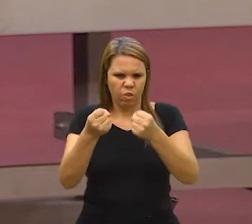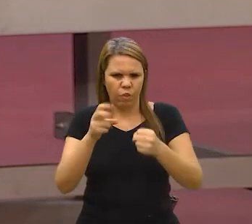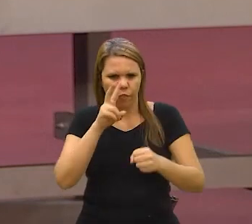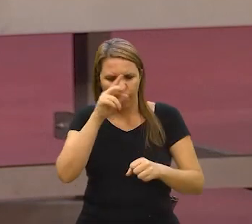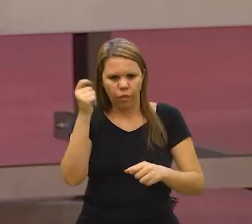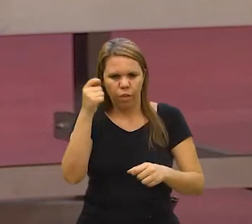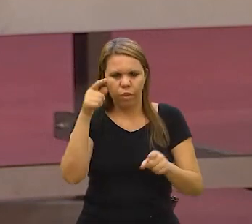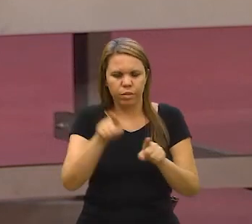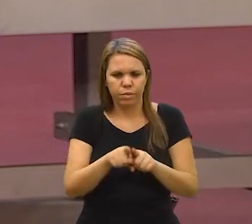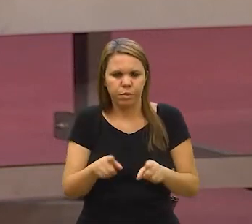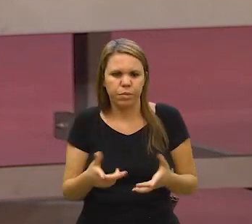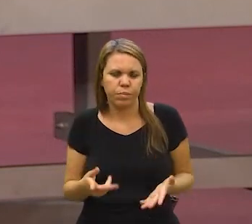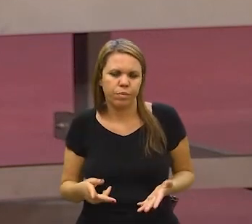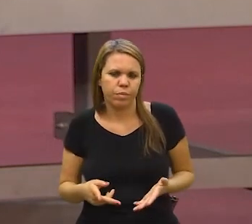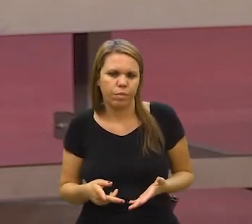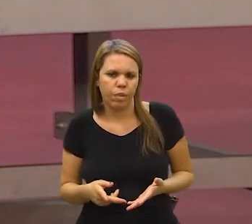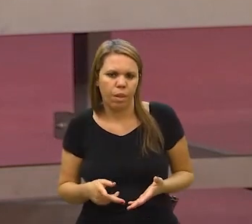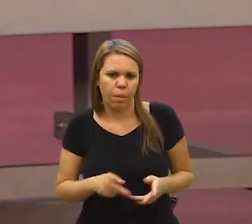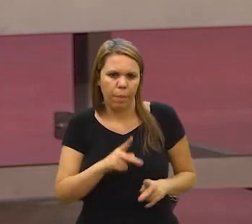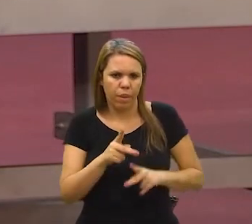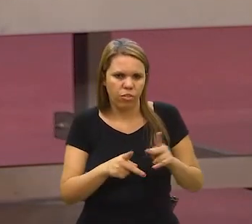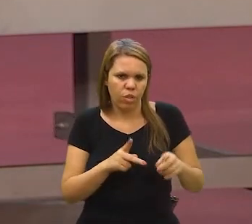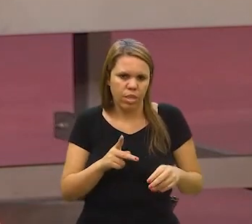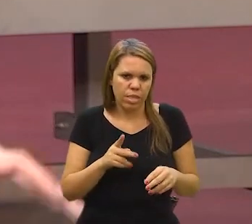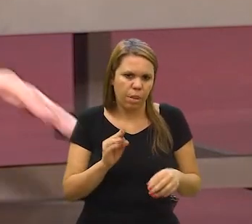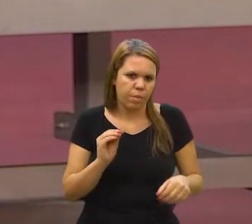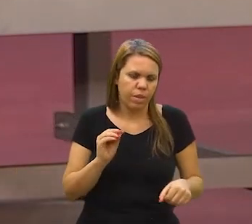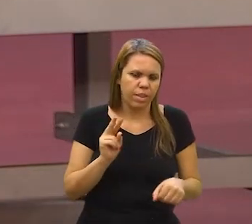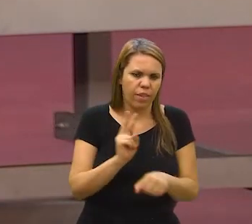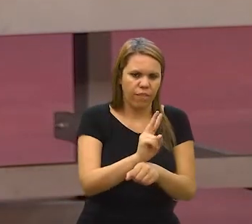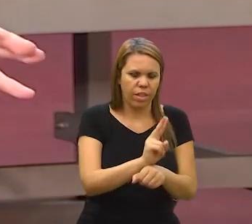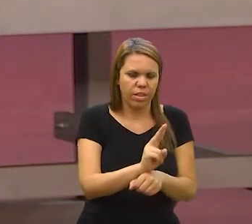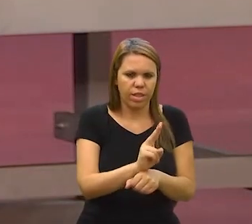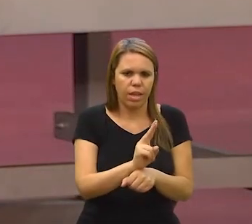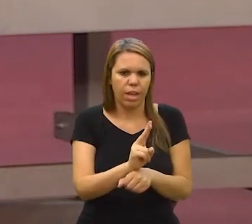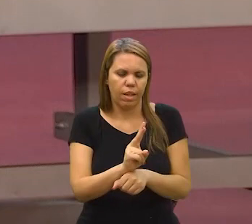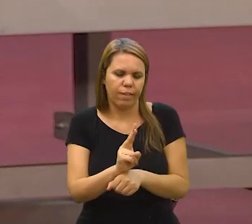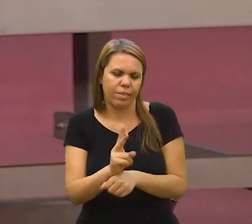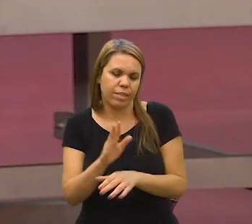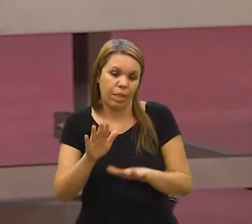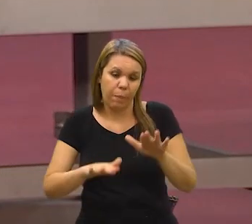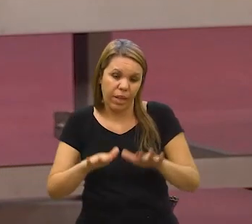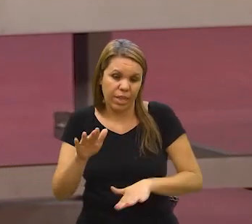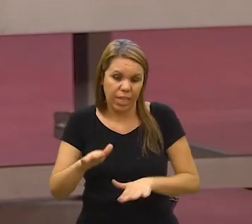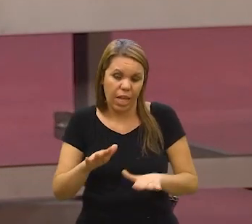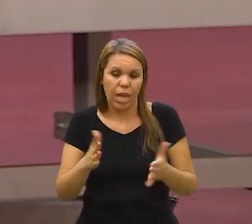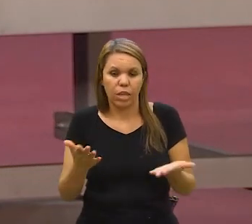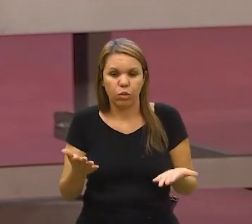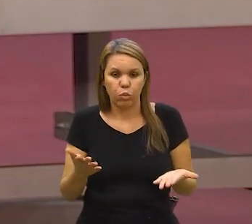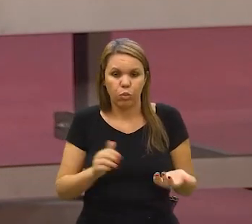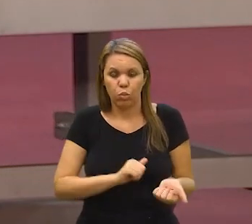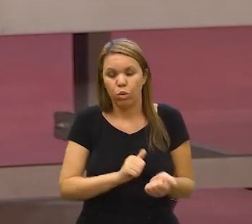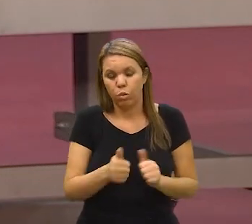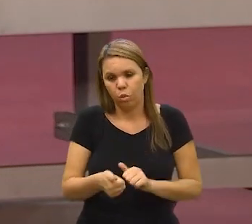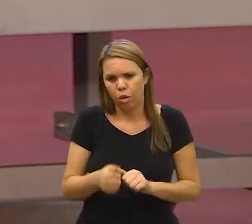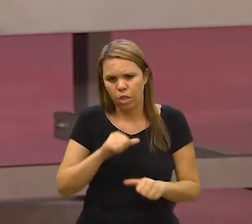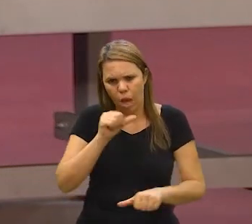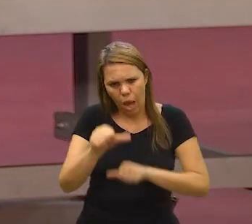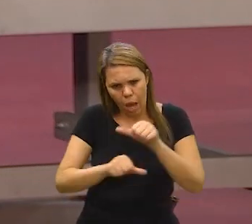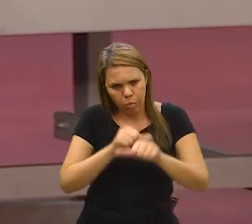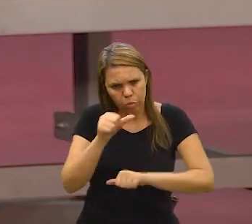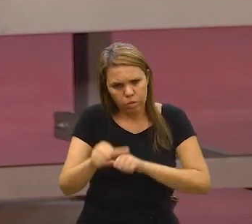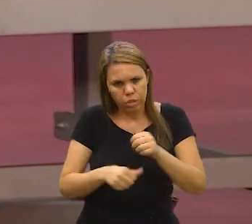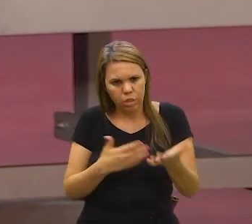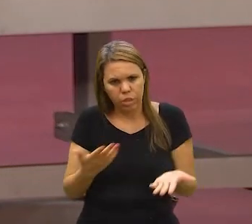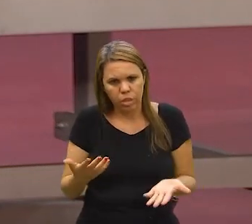tem um atleta que a gente chama de all-round, que é o cara que se defende e ataca de acordo com o jogo. Então depende muito. Mas a mudança